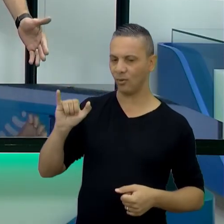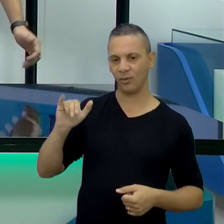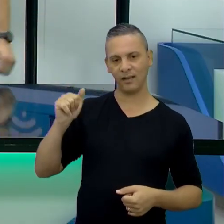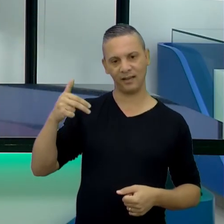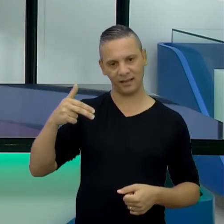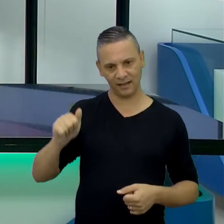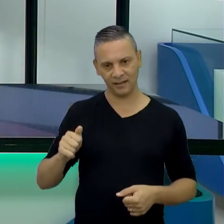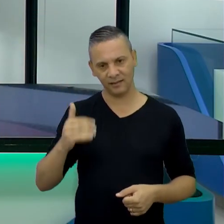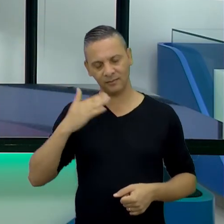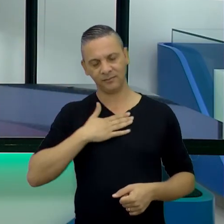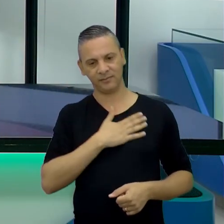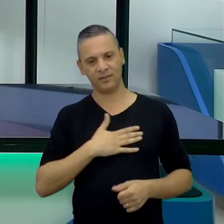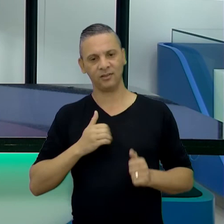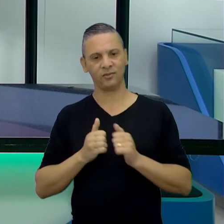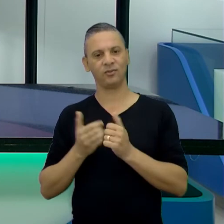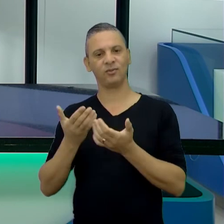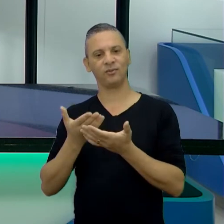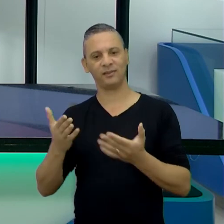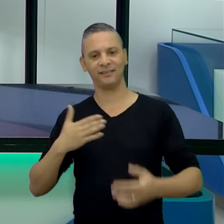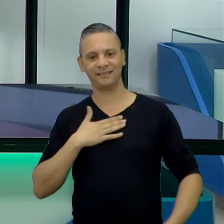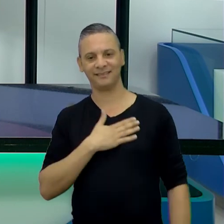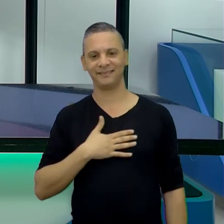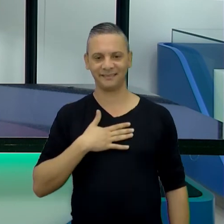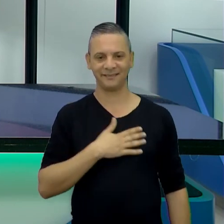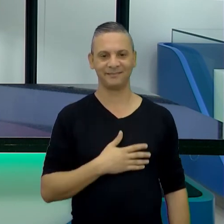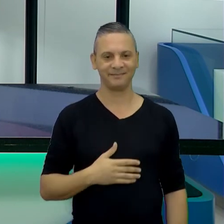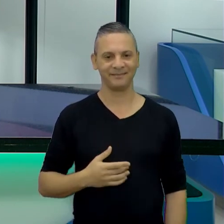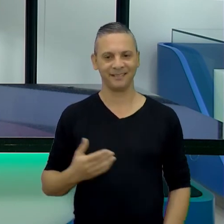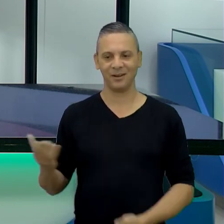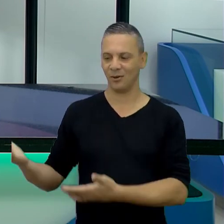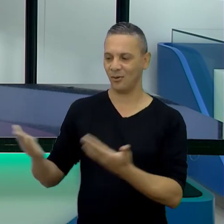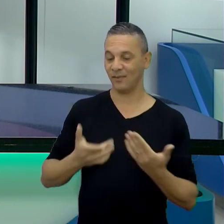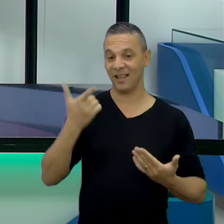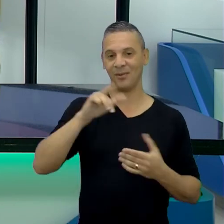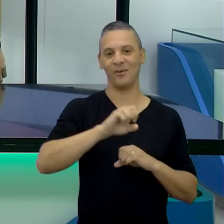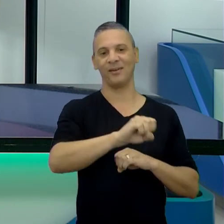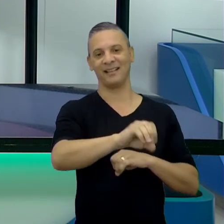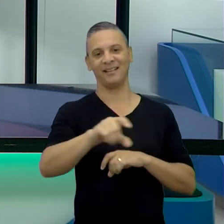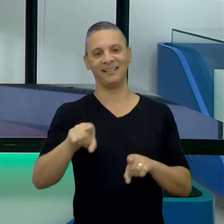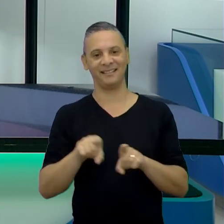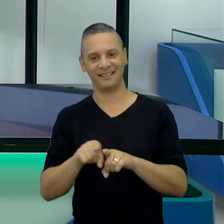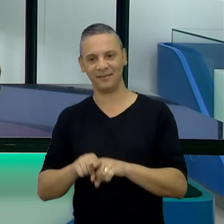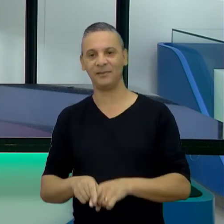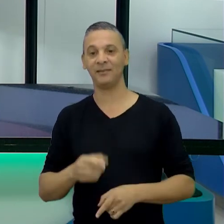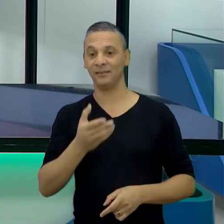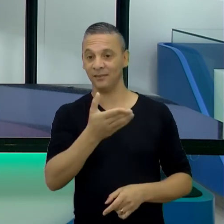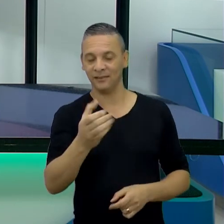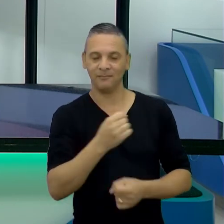agradeço, é um prazer estar com você e estarei sempre aí disponível. Sim, está convidada para outras aulas, viu? Certo. Então,